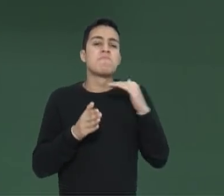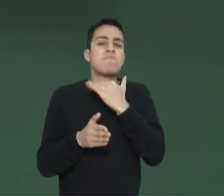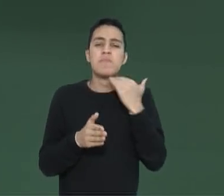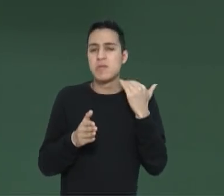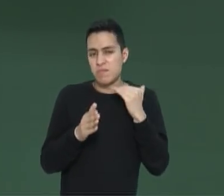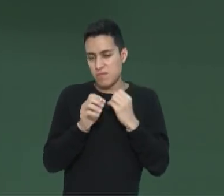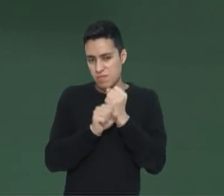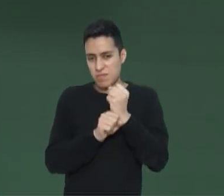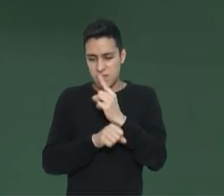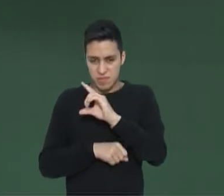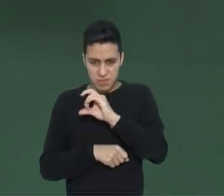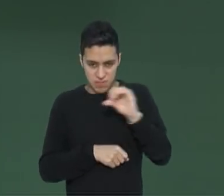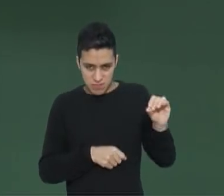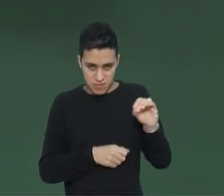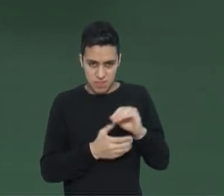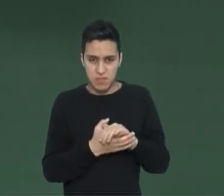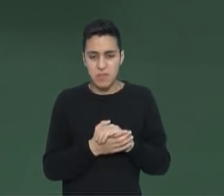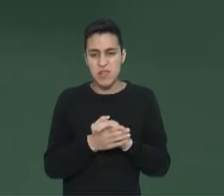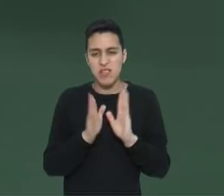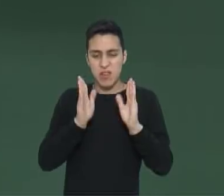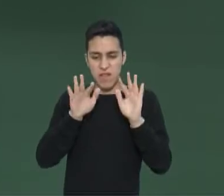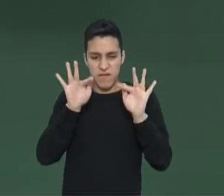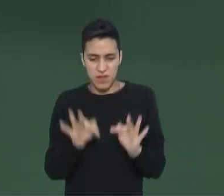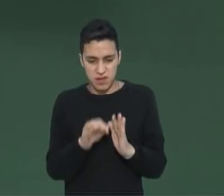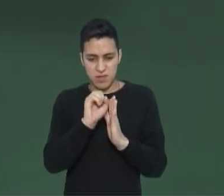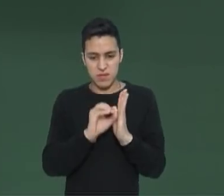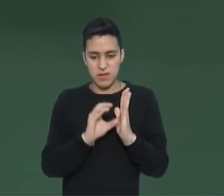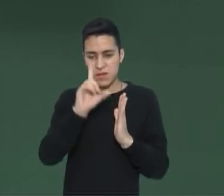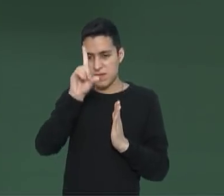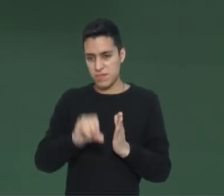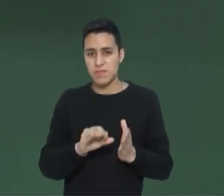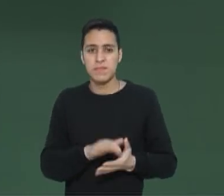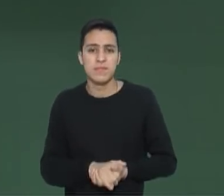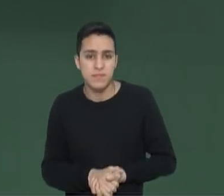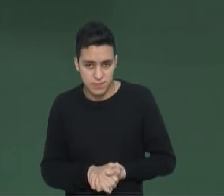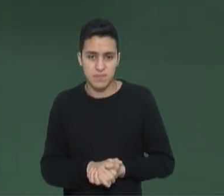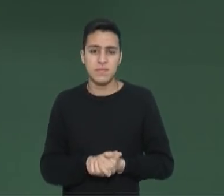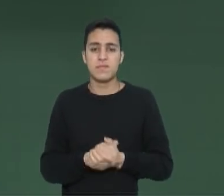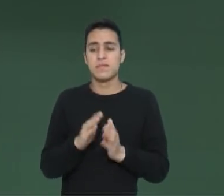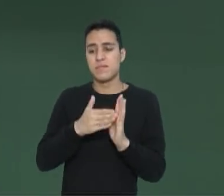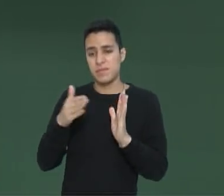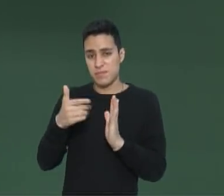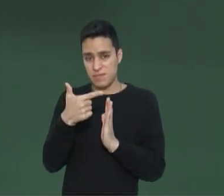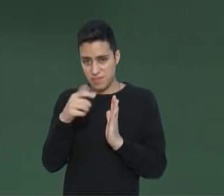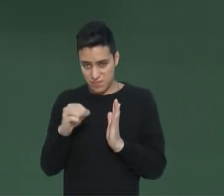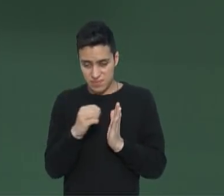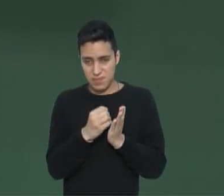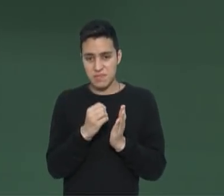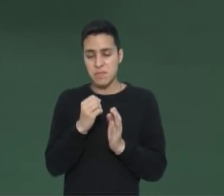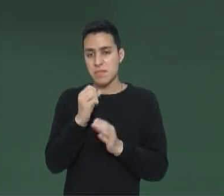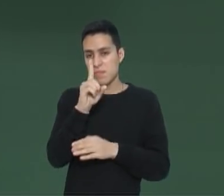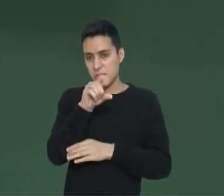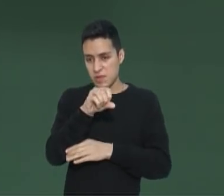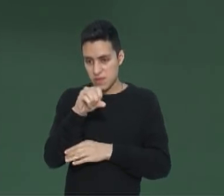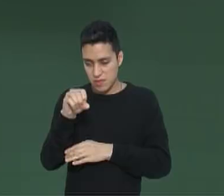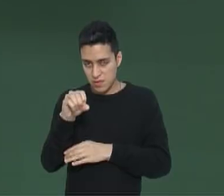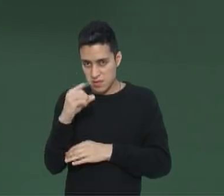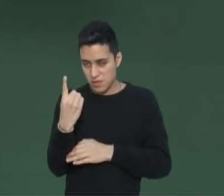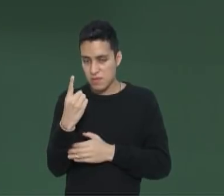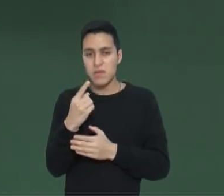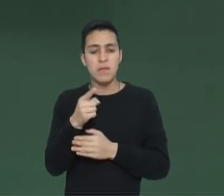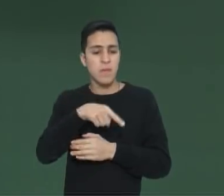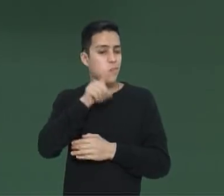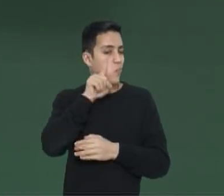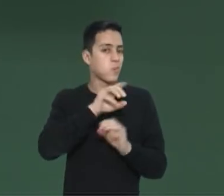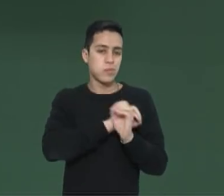em 1900, portanto, no final do século XIX, né? No século XX, a partir de 1901, os Estados Unidos não